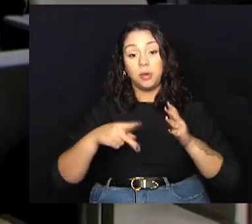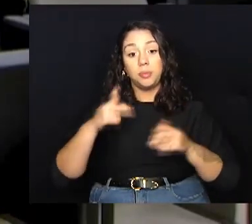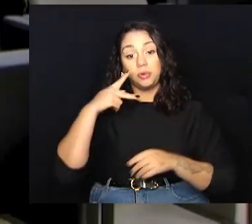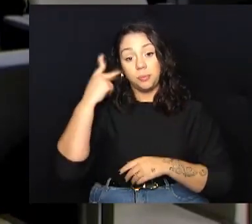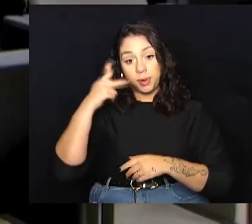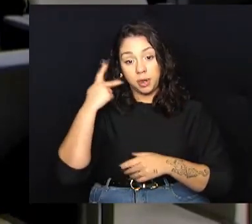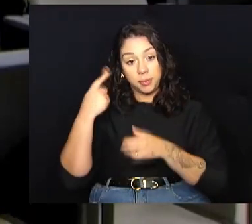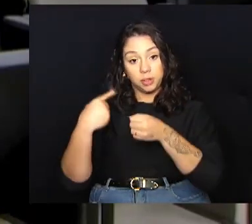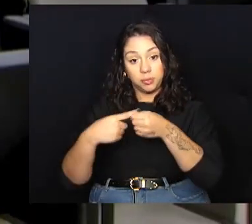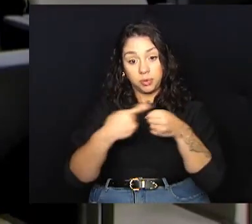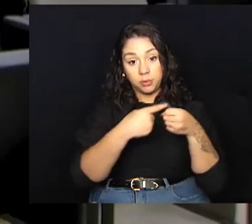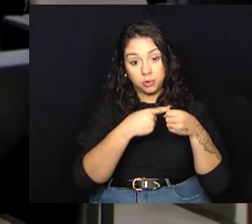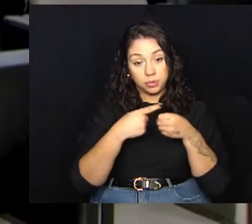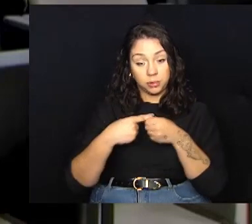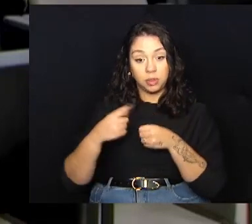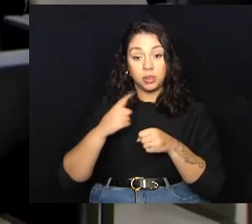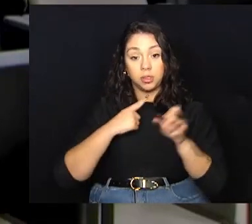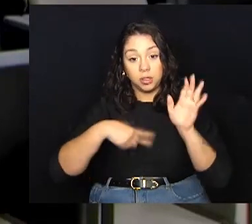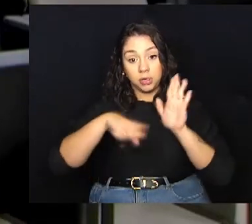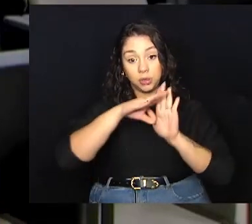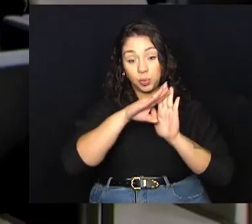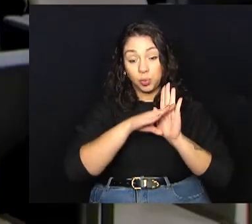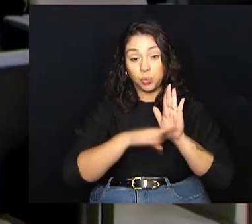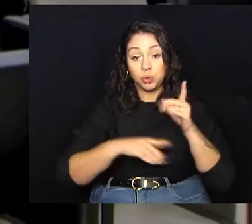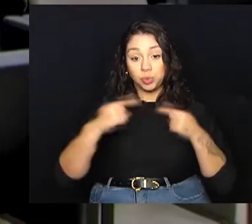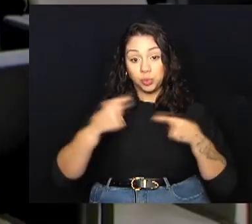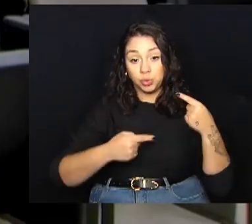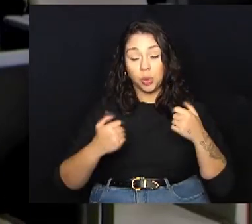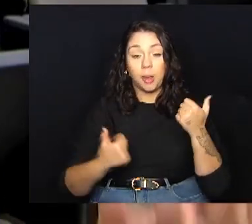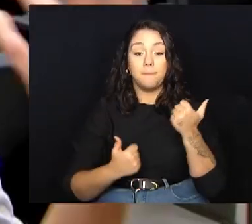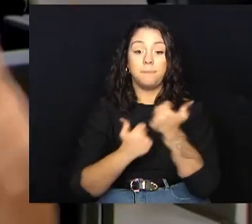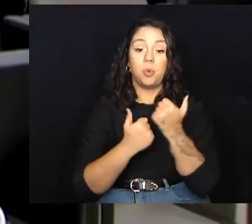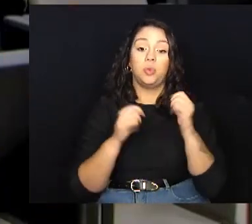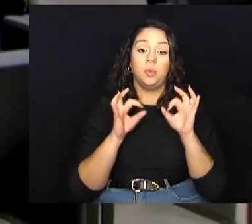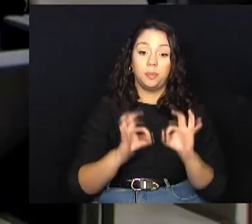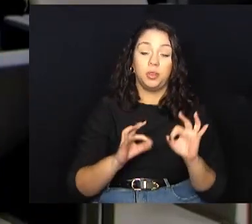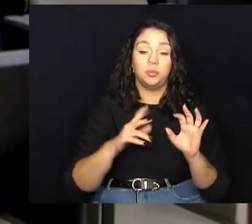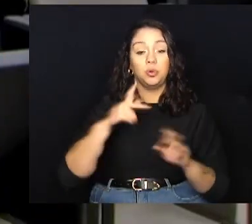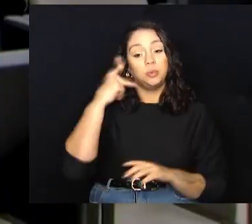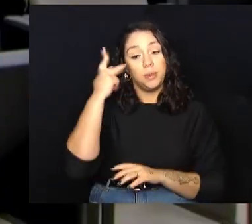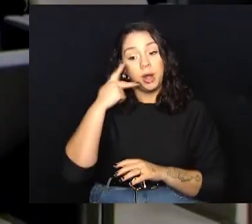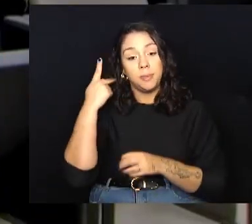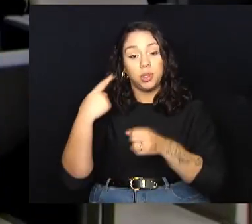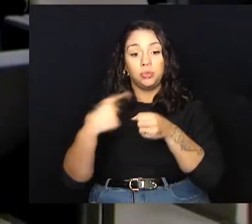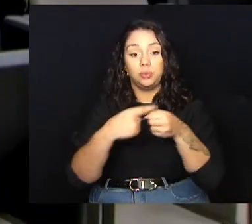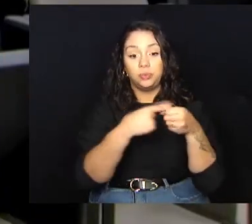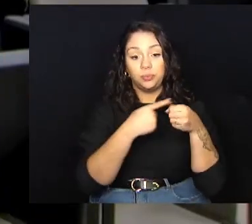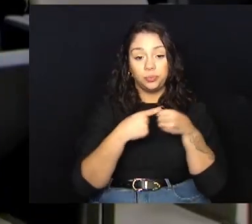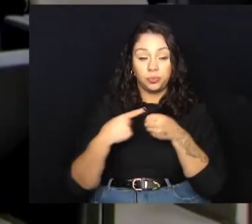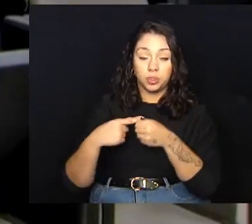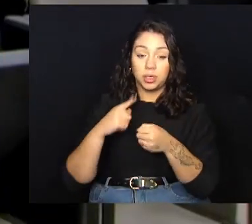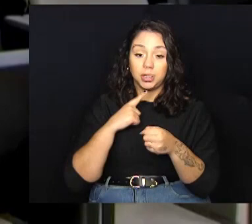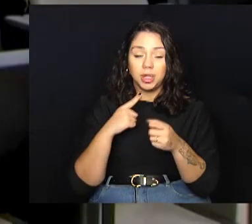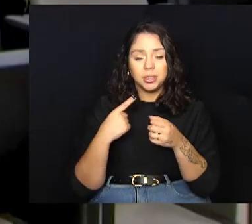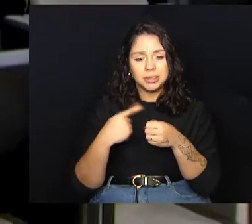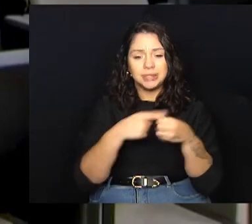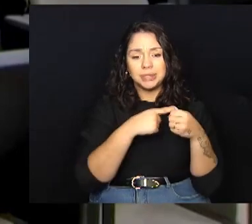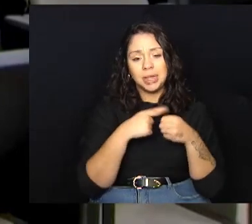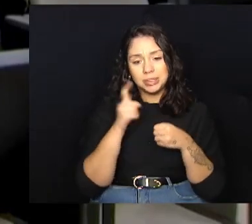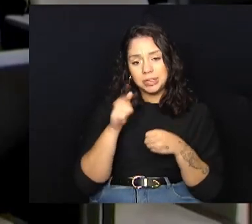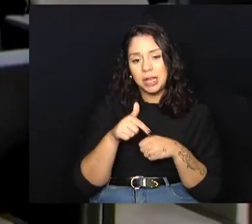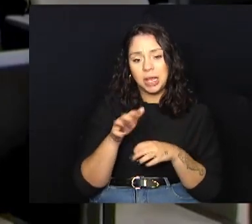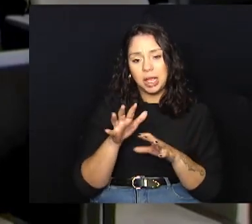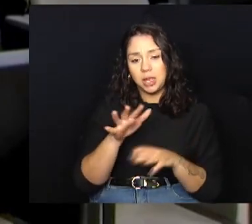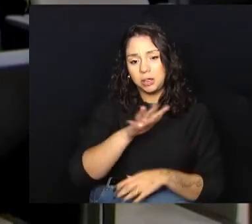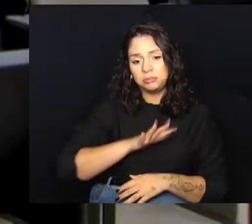Parlamento trazer essa pauta essa discussão e esse apoio também para o Parlamento Metropolitano que congrega cidades para final né o sistema